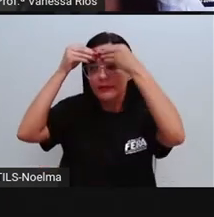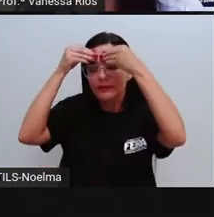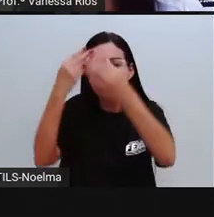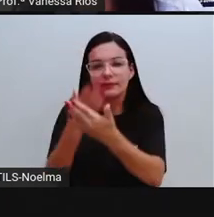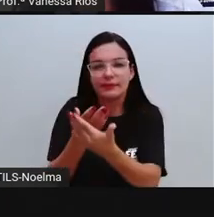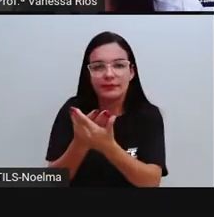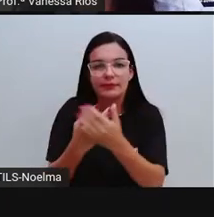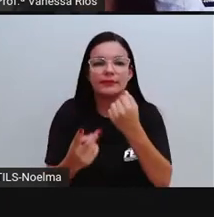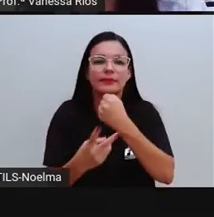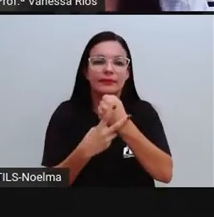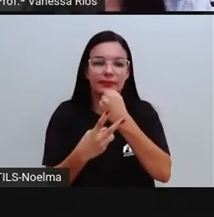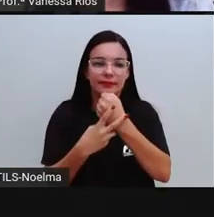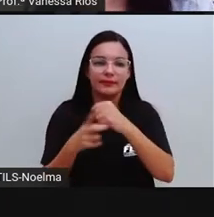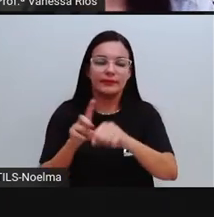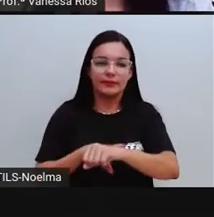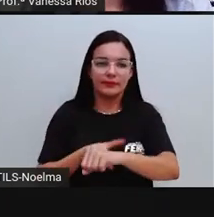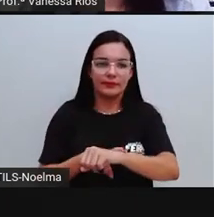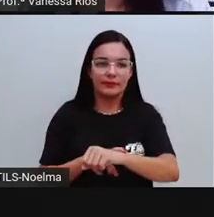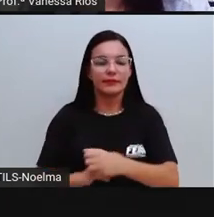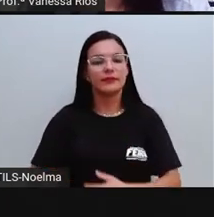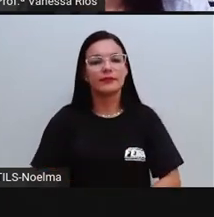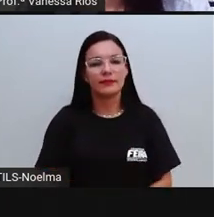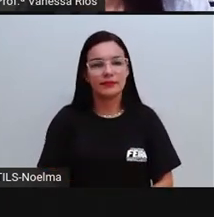aí sobre os tempos verbais.